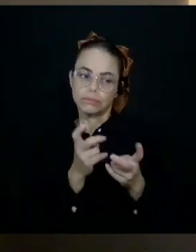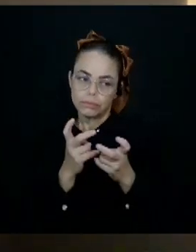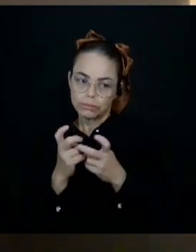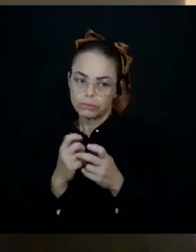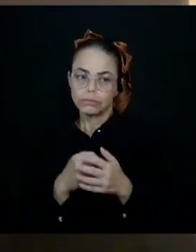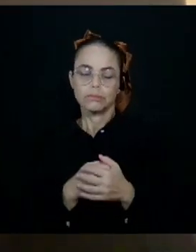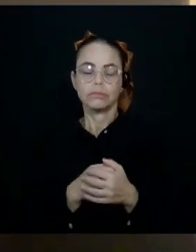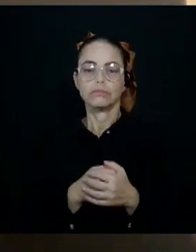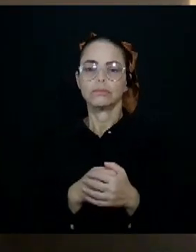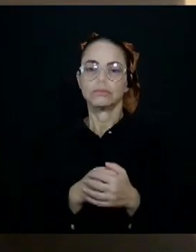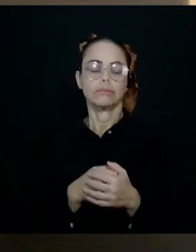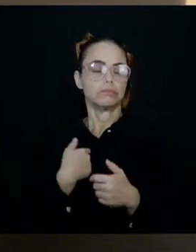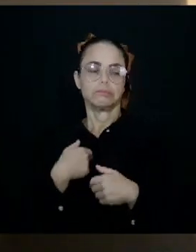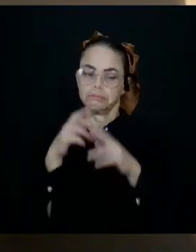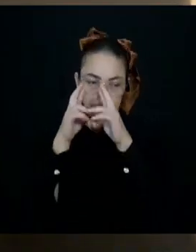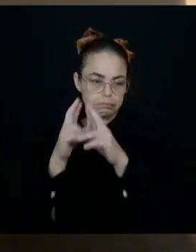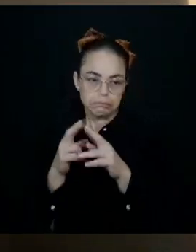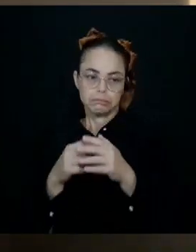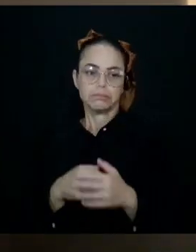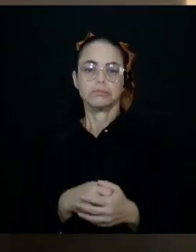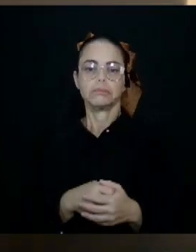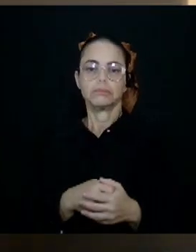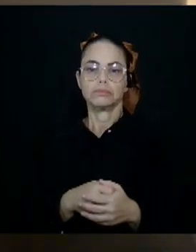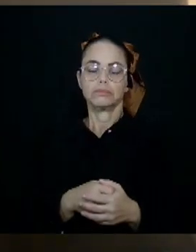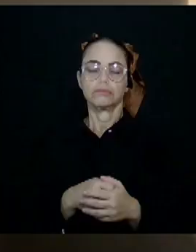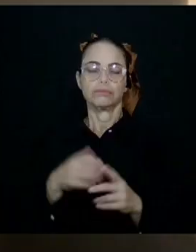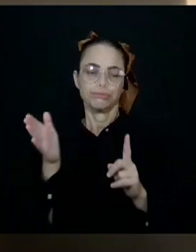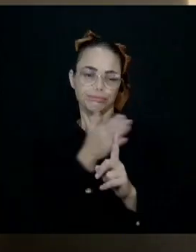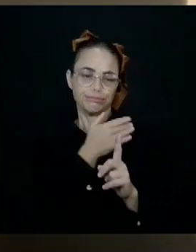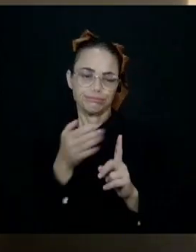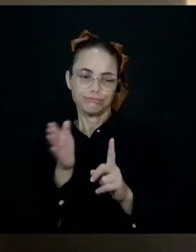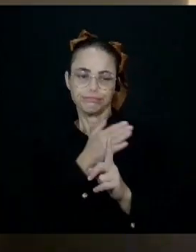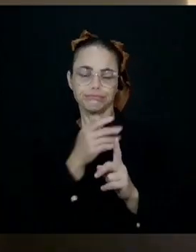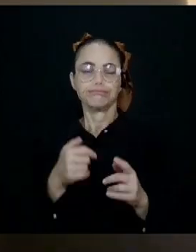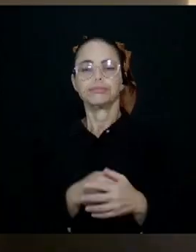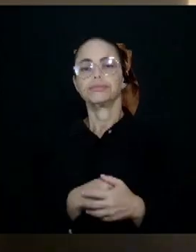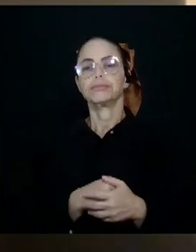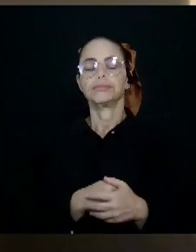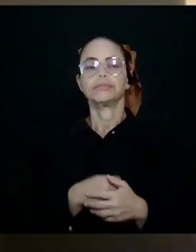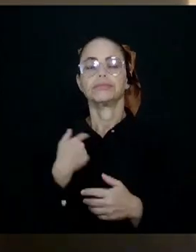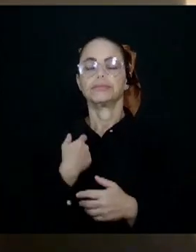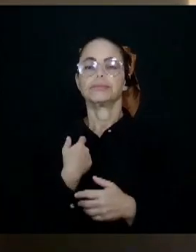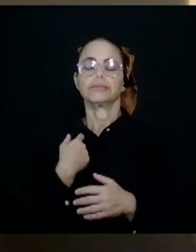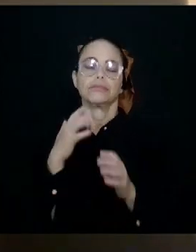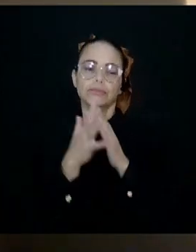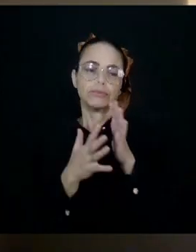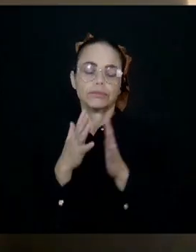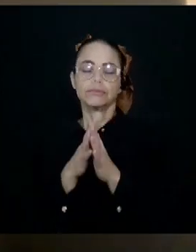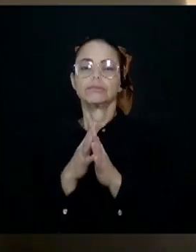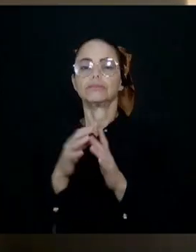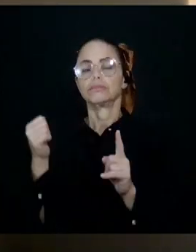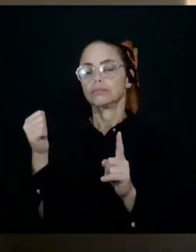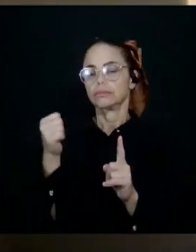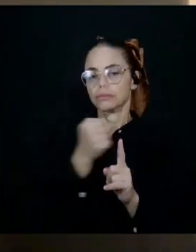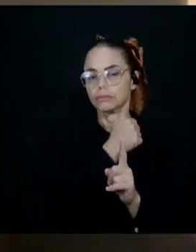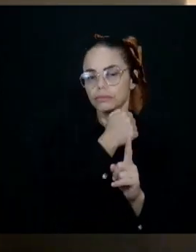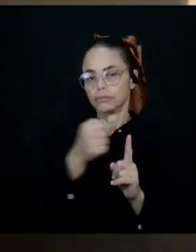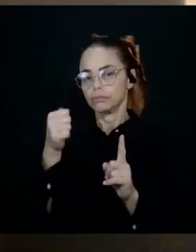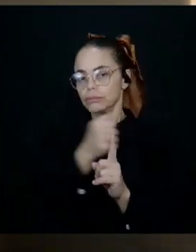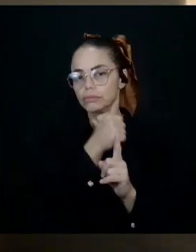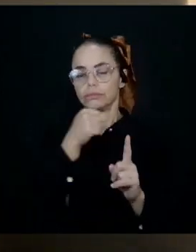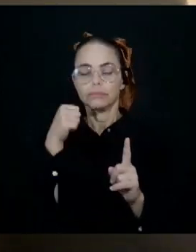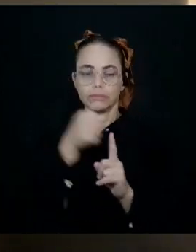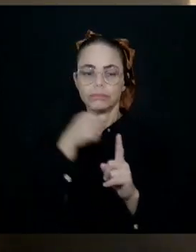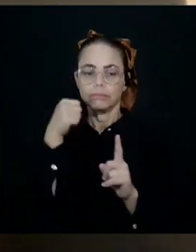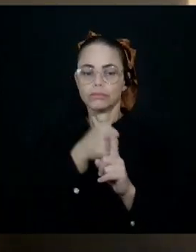de alguma forma, está sendo agredida, independente se seja verbalmente ou fisicamente, ou até de uma forma velada, o homem